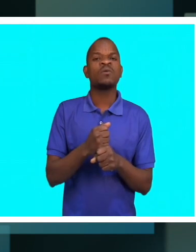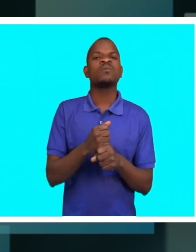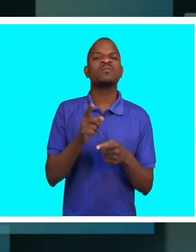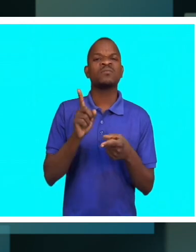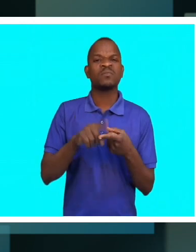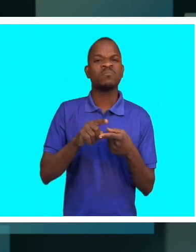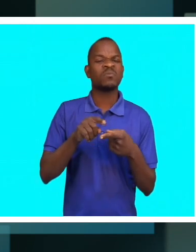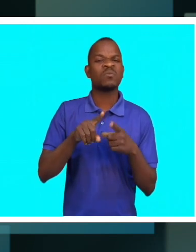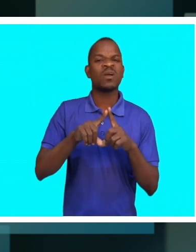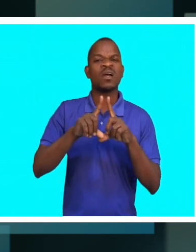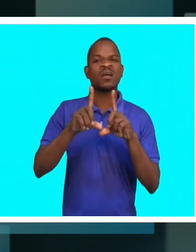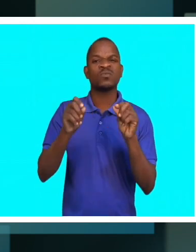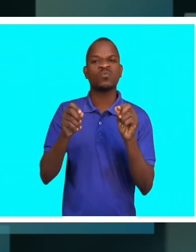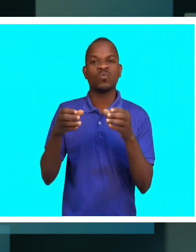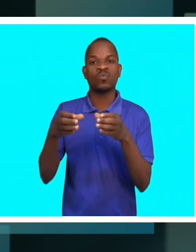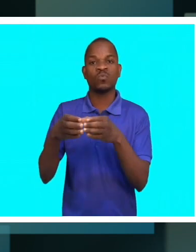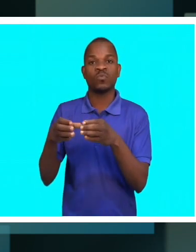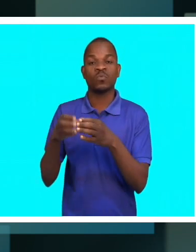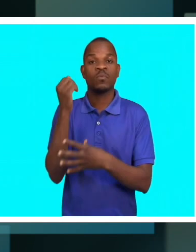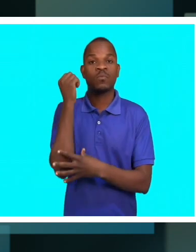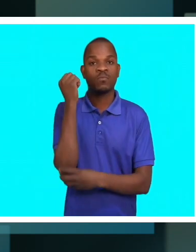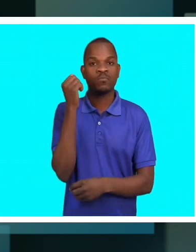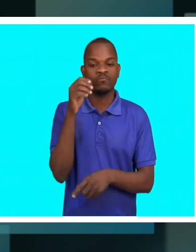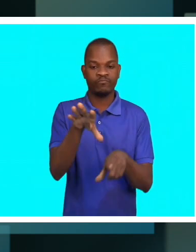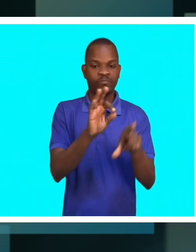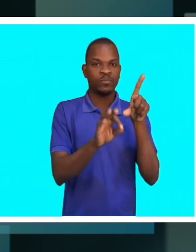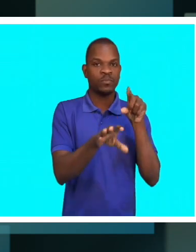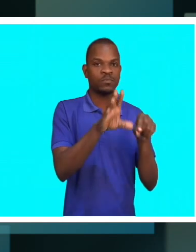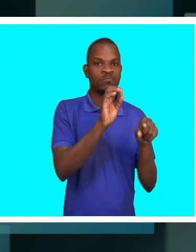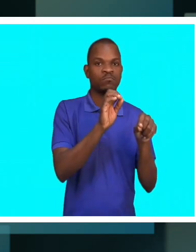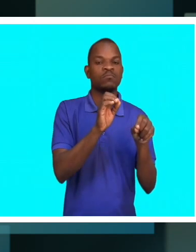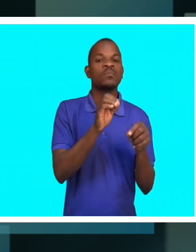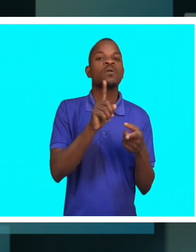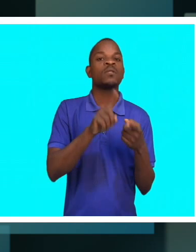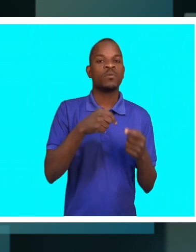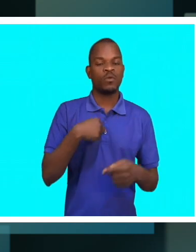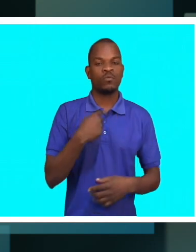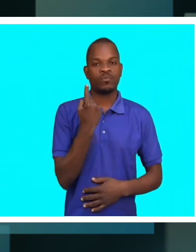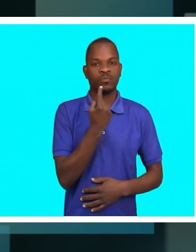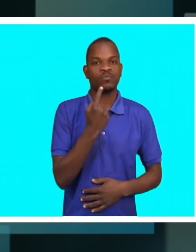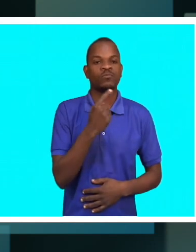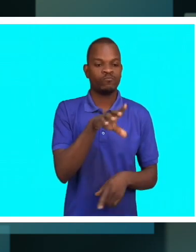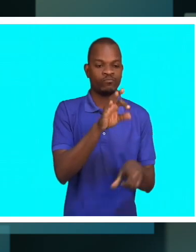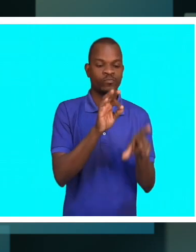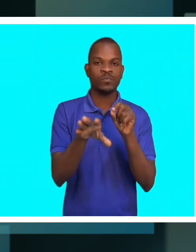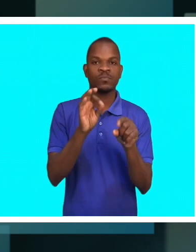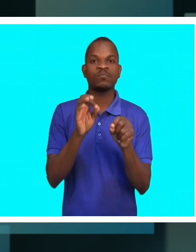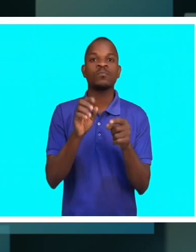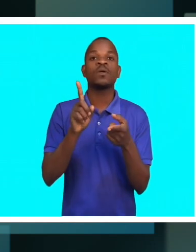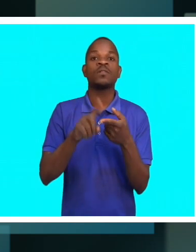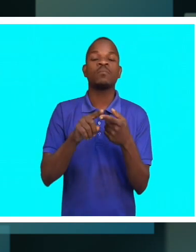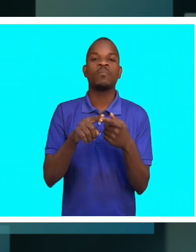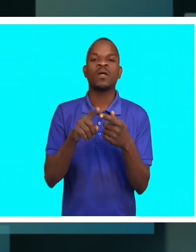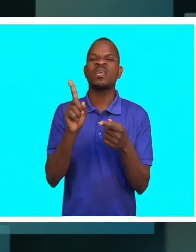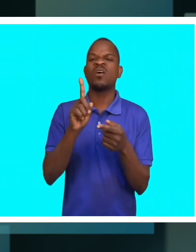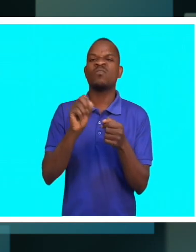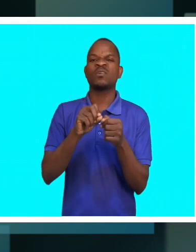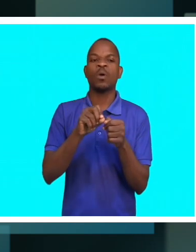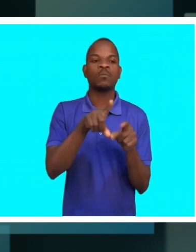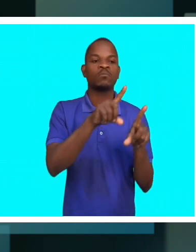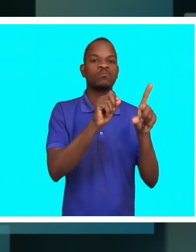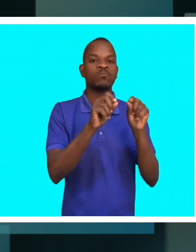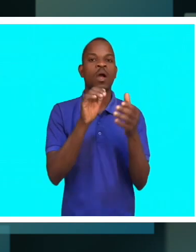camadas mesmo mais necessitadas. A seleção será feita por mim pessoalmente para evitar possíveis